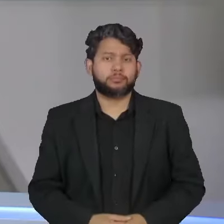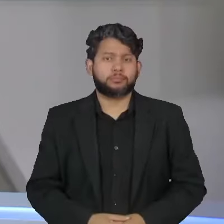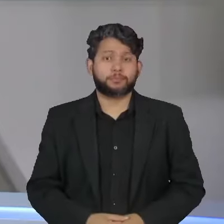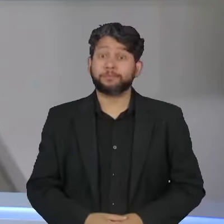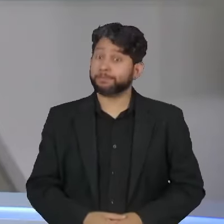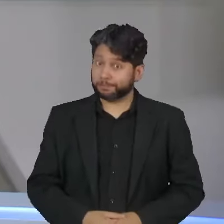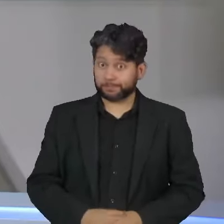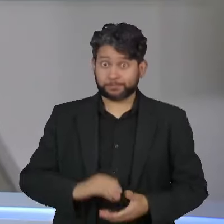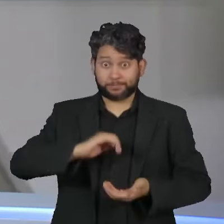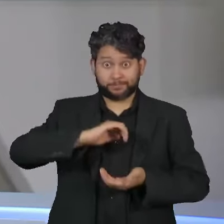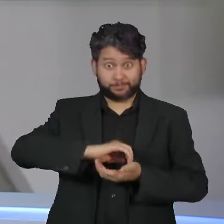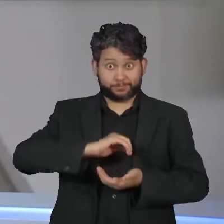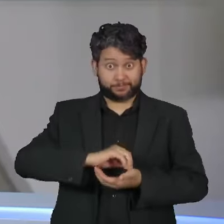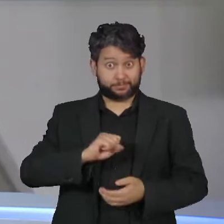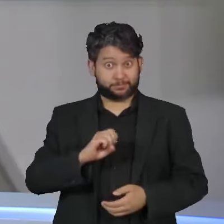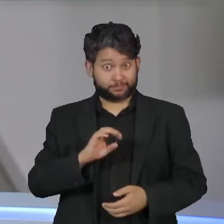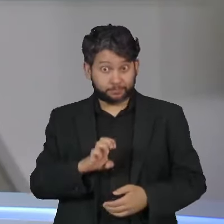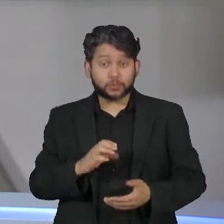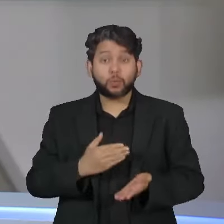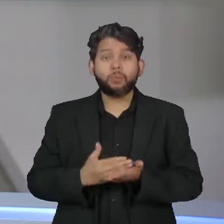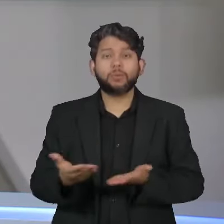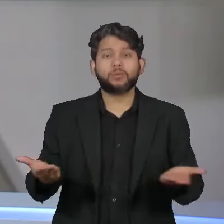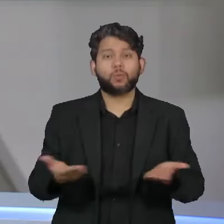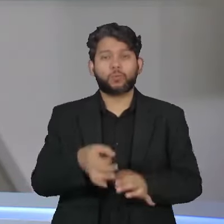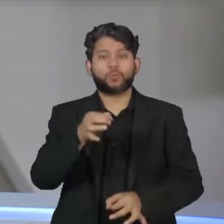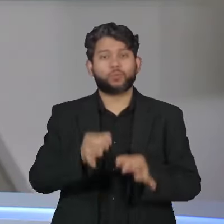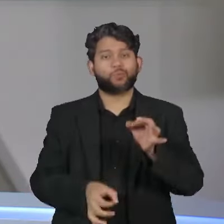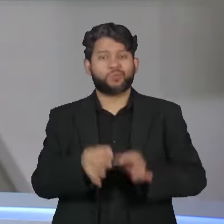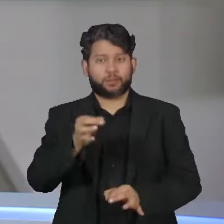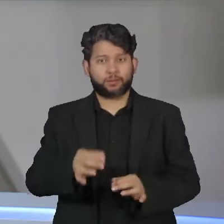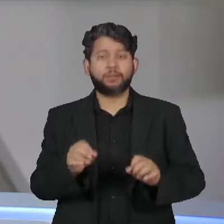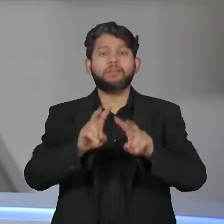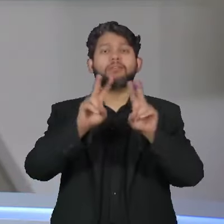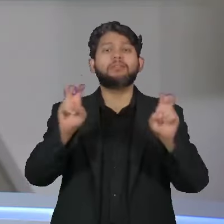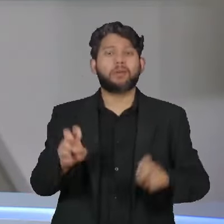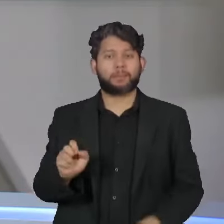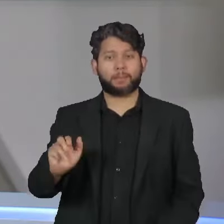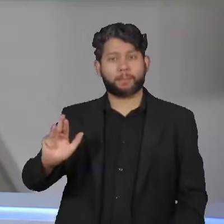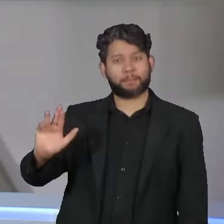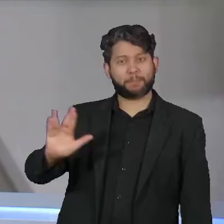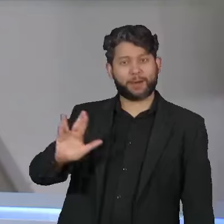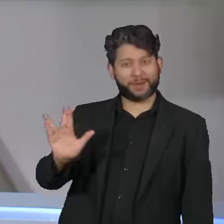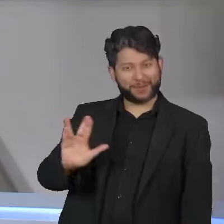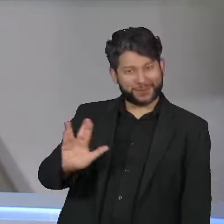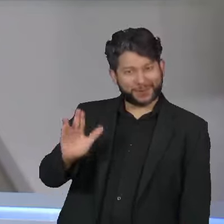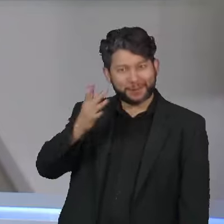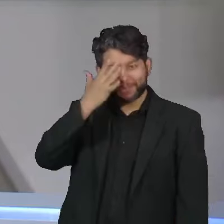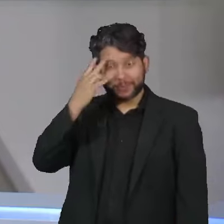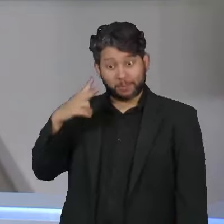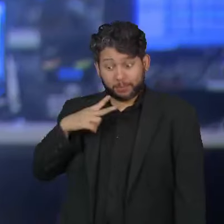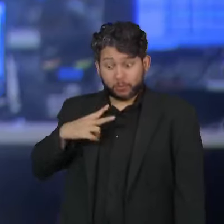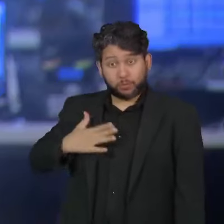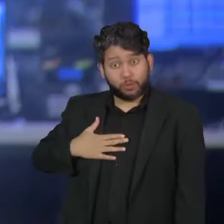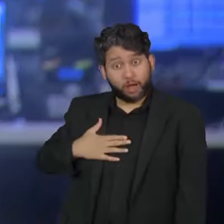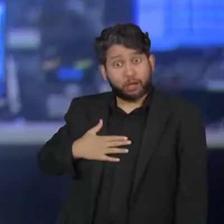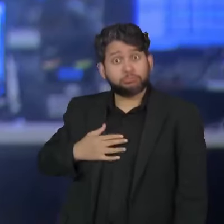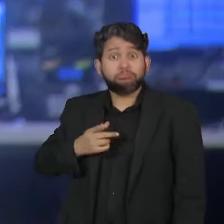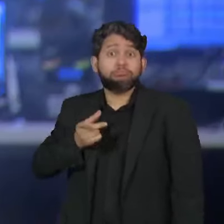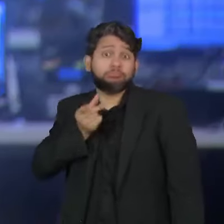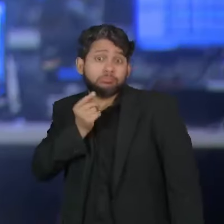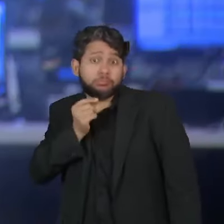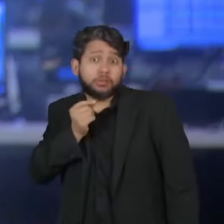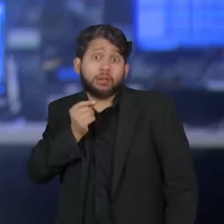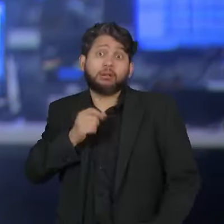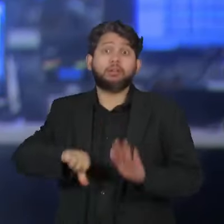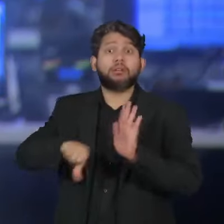O Supremo Tribunal Federal retoma hoje o julgamento para que o porte de maconha para uso pessoal deixe de ser crime. O